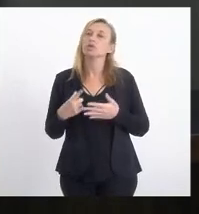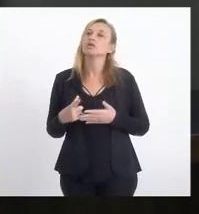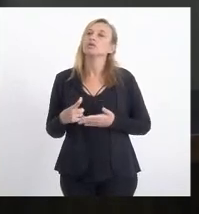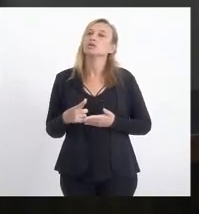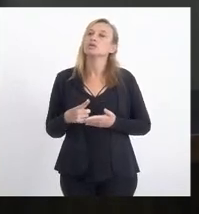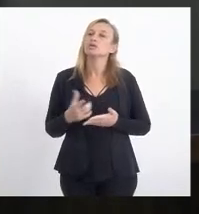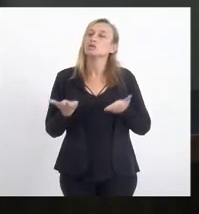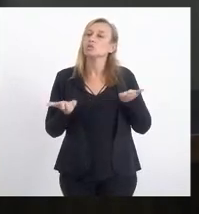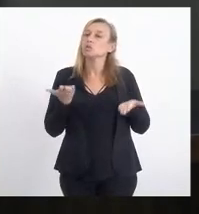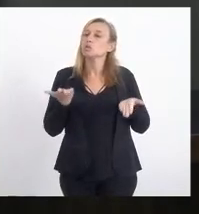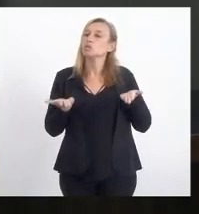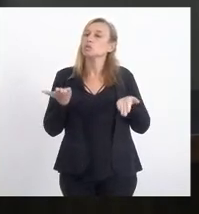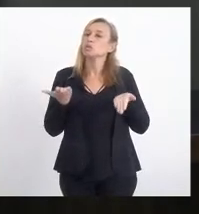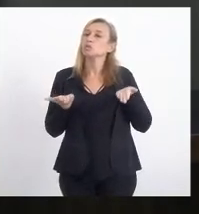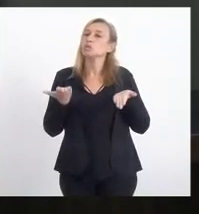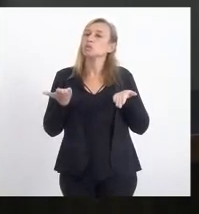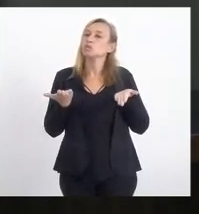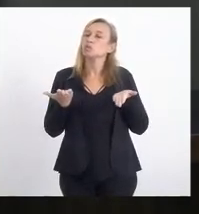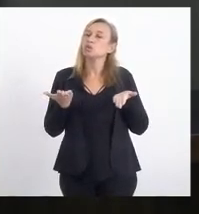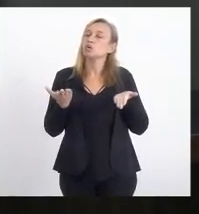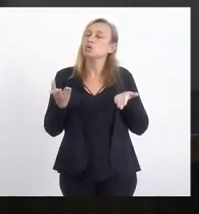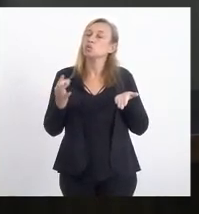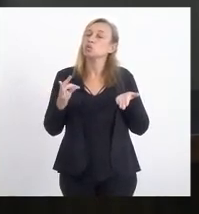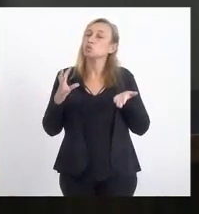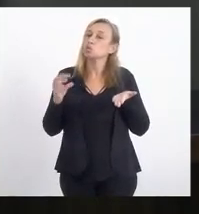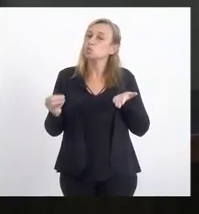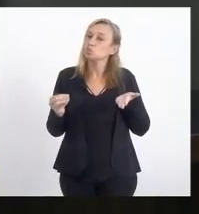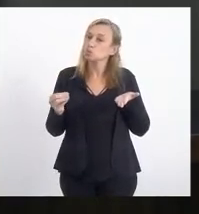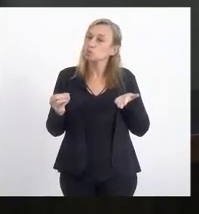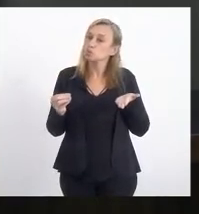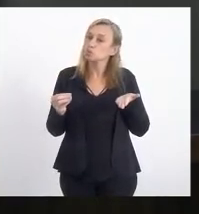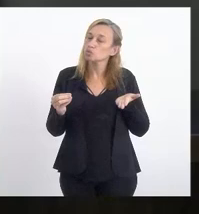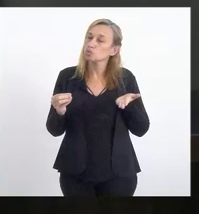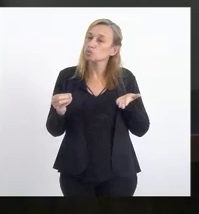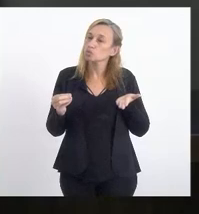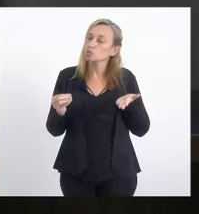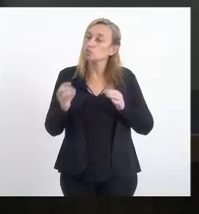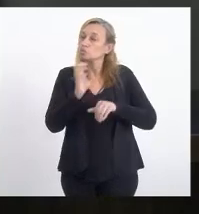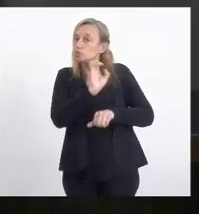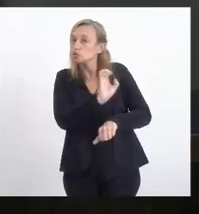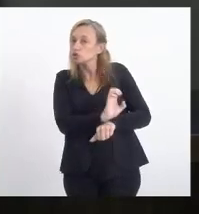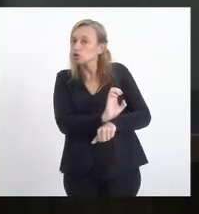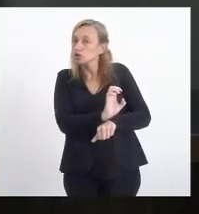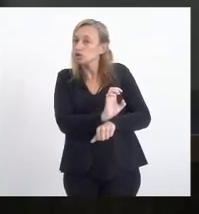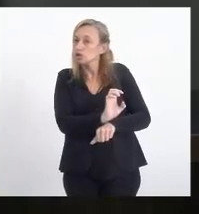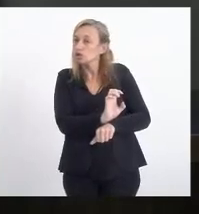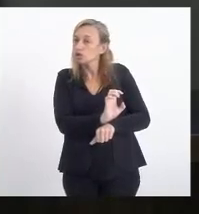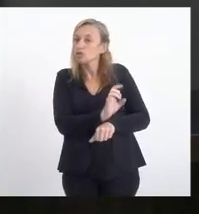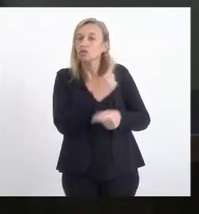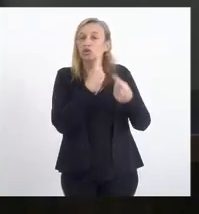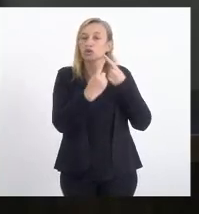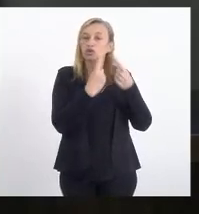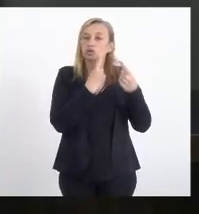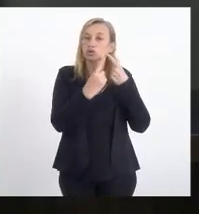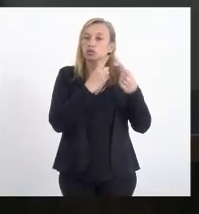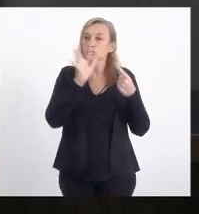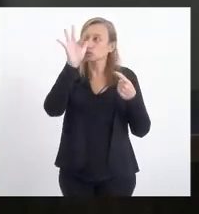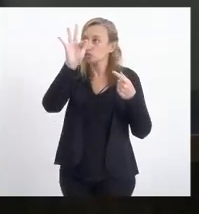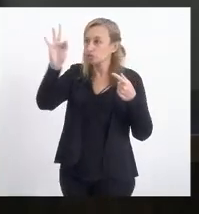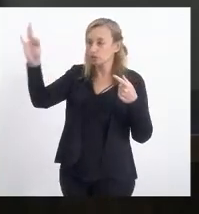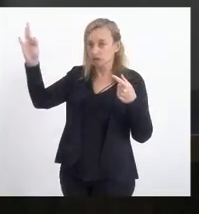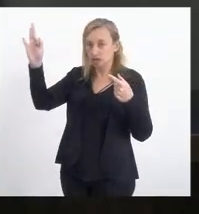condão de equilibrar é tudo aquilo no anti Estadual do que foi discutido no âmbito